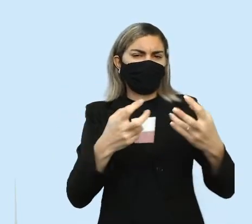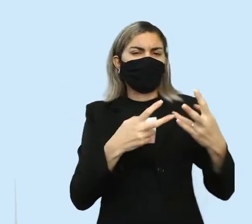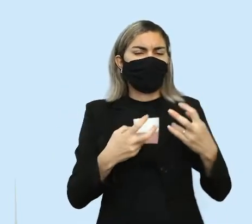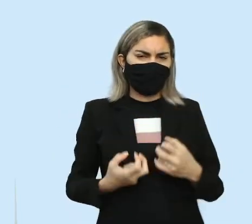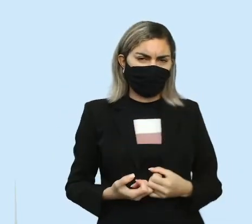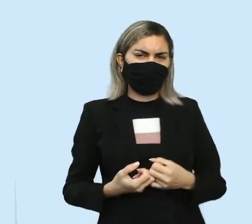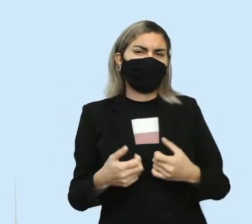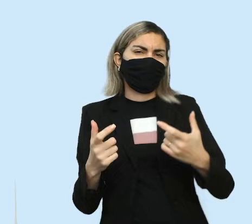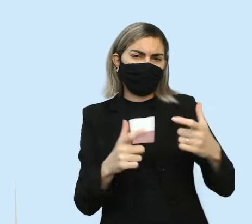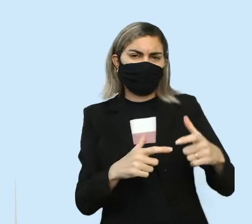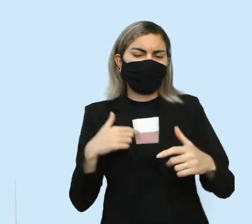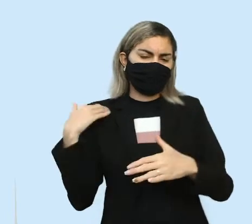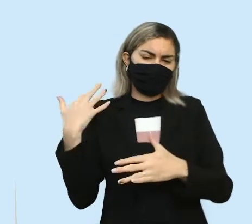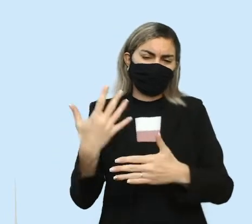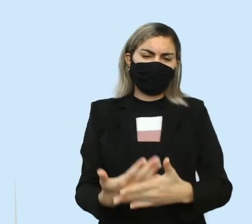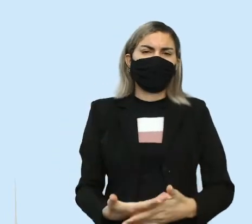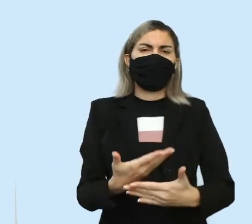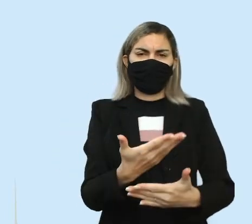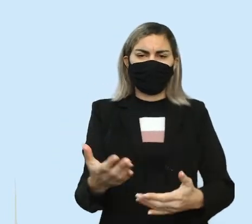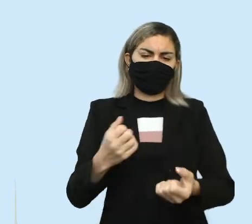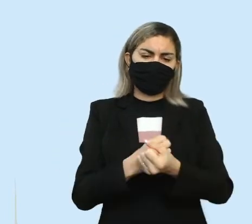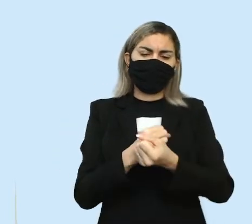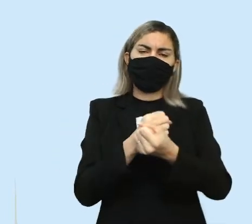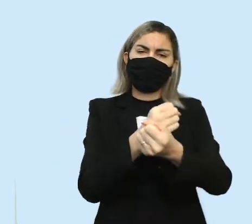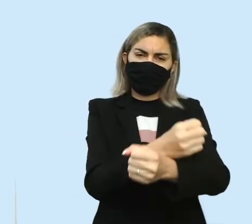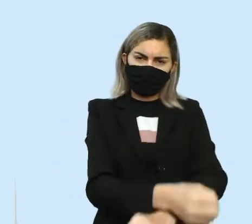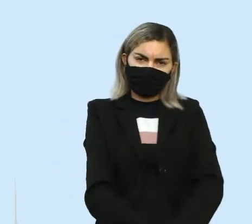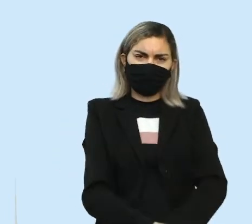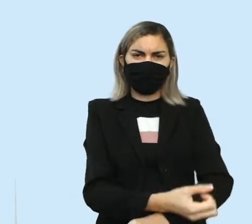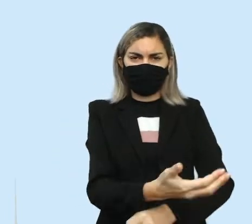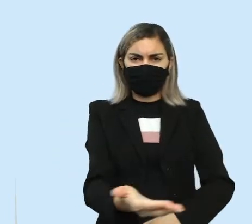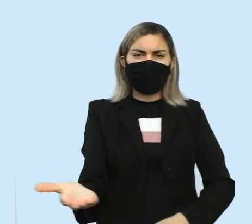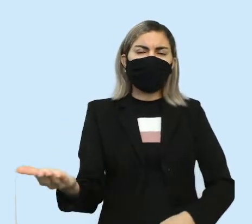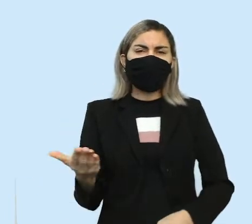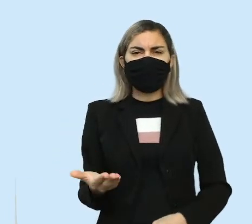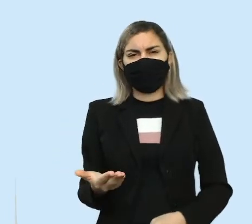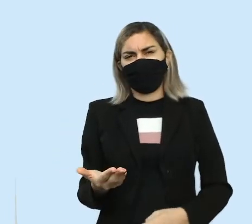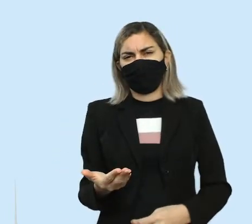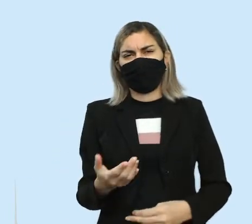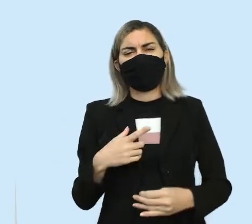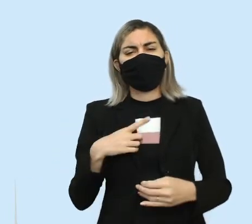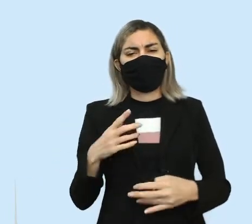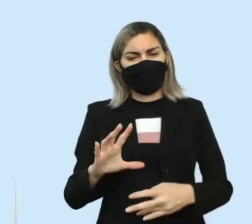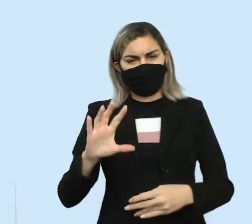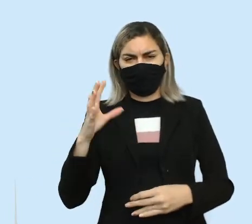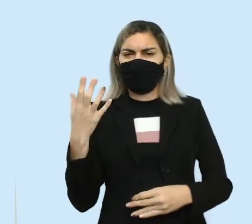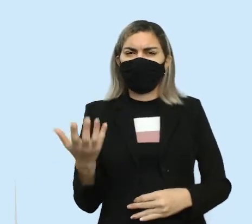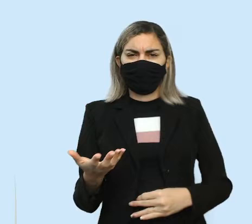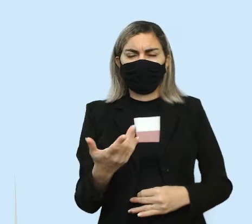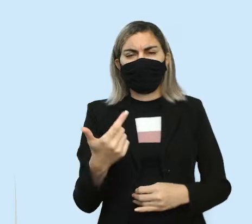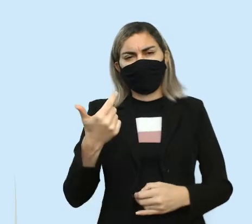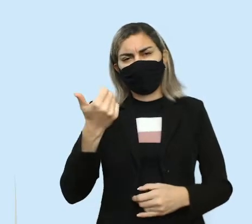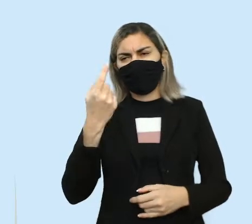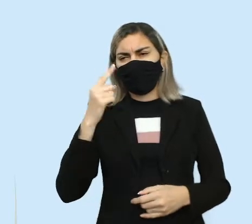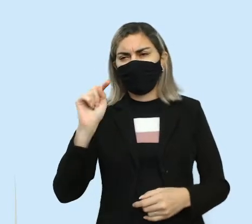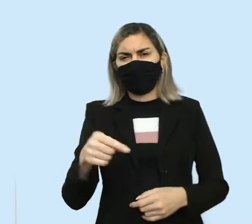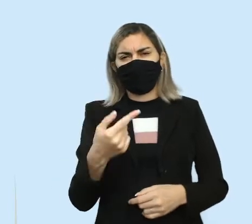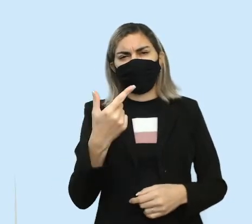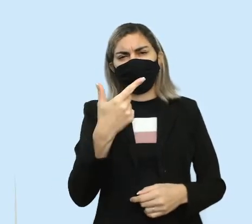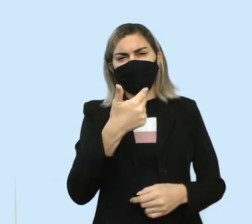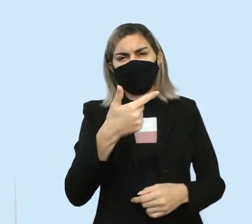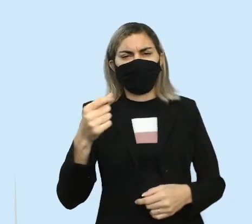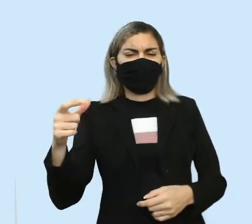Não tinha se localizado no tempo. Essa escravização vai então acontecer. E ao acontecer, até 1250